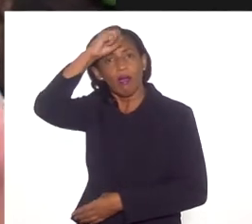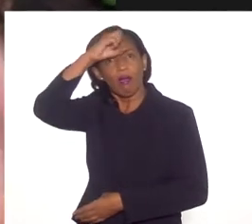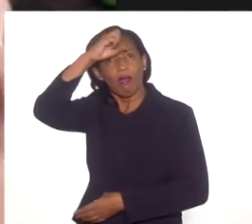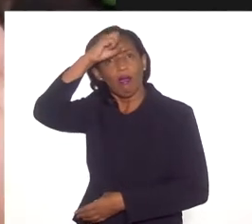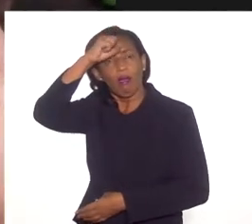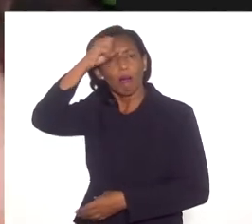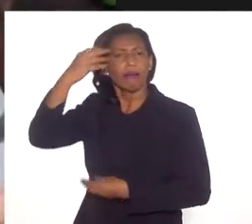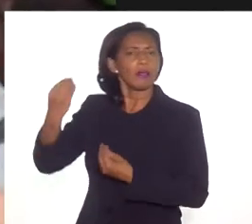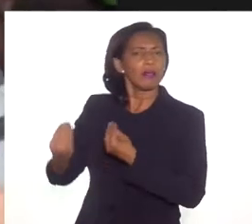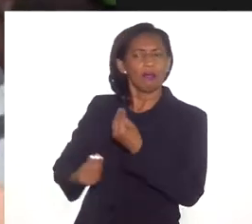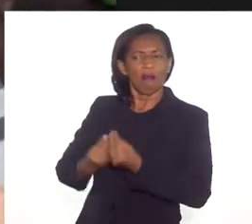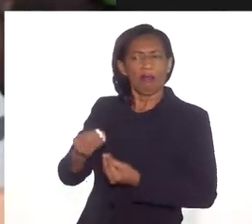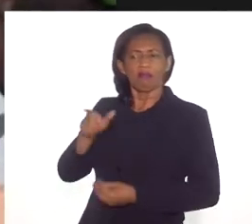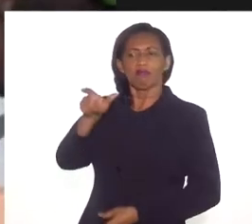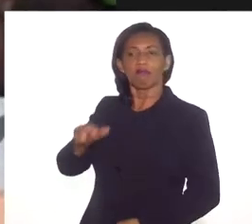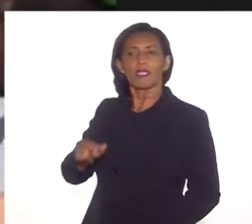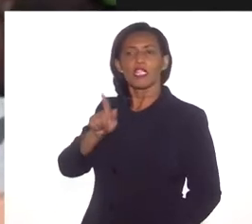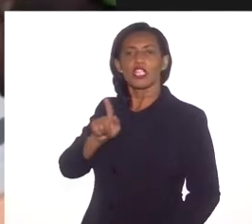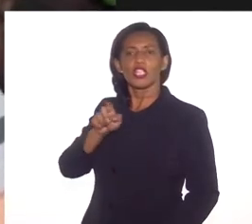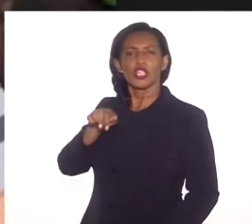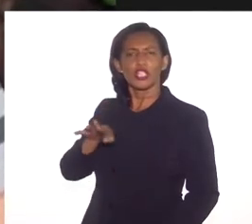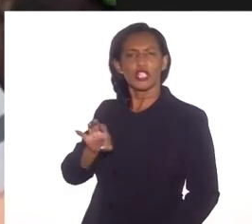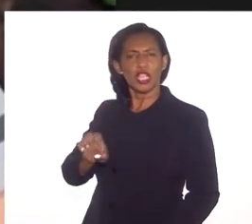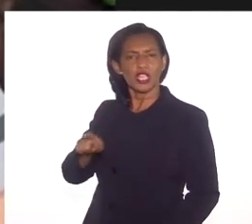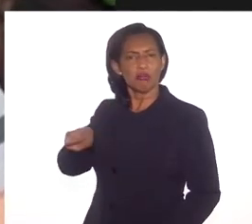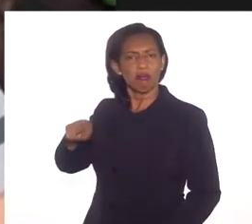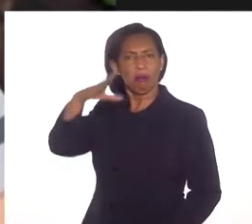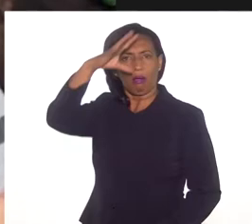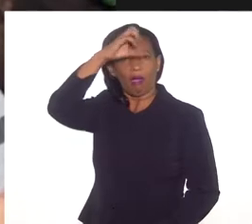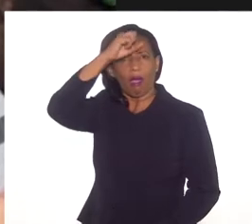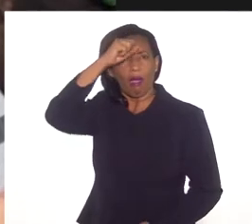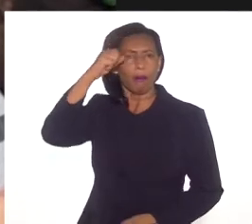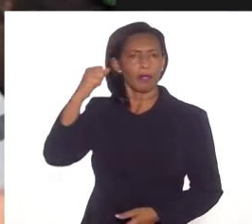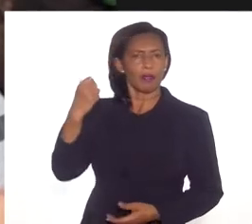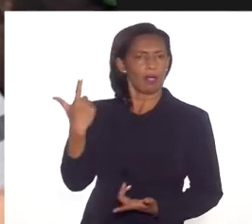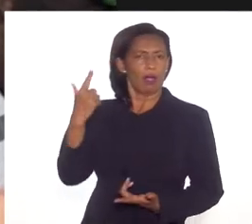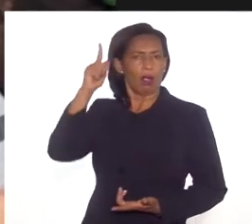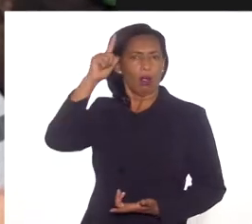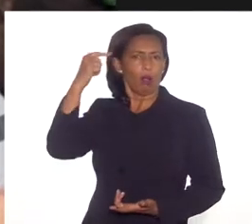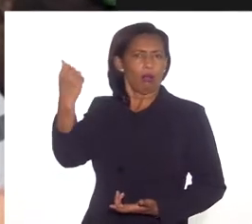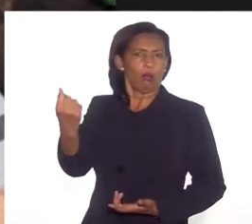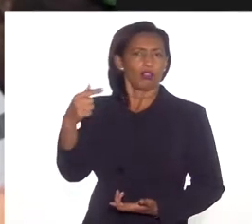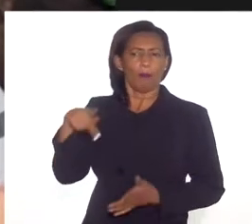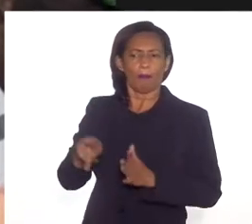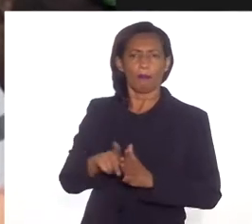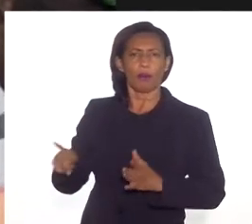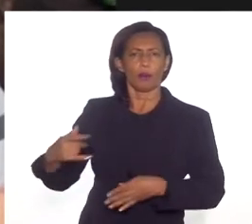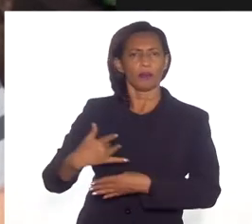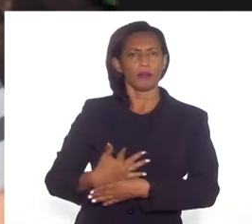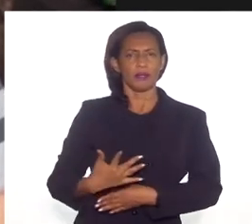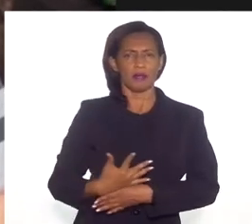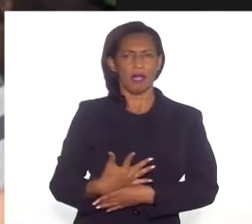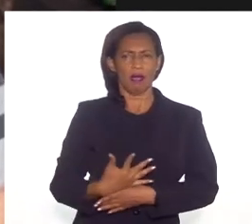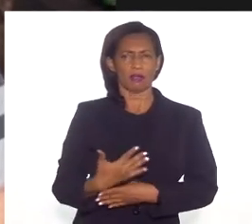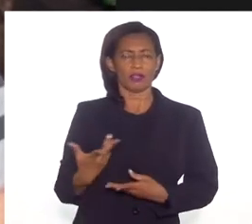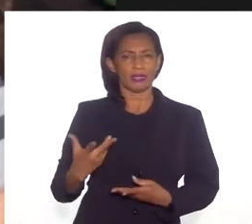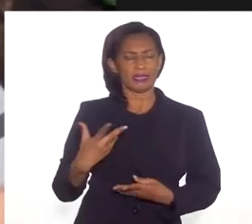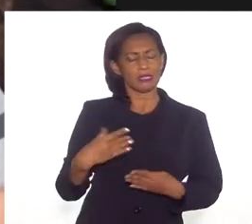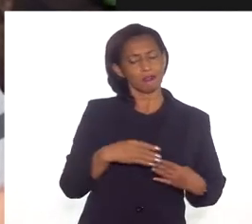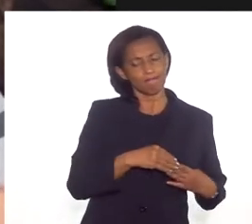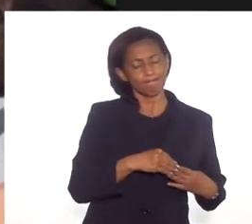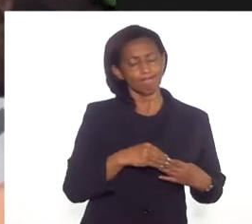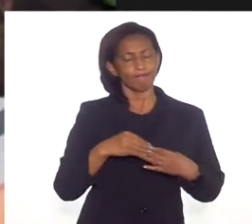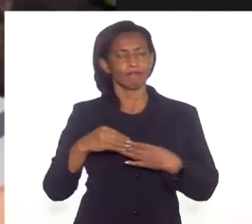como costumo dizer, né, a ser gente, aprender a lógica da cidade. E foi isso que